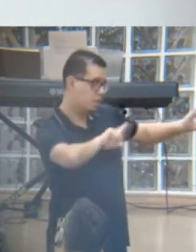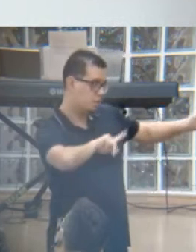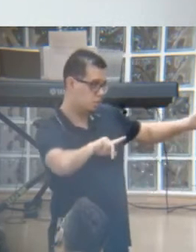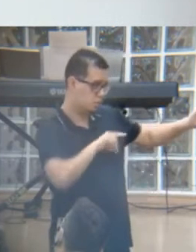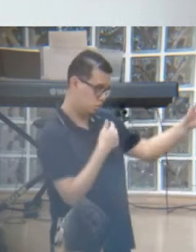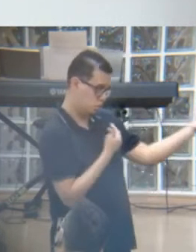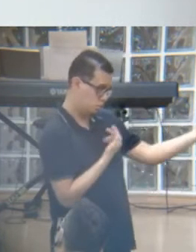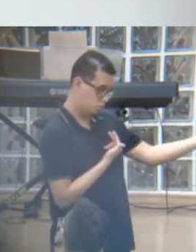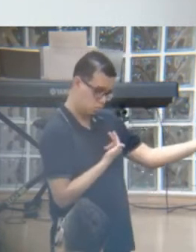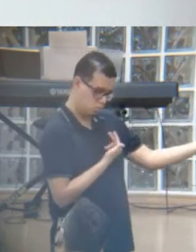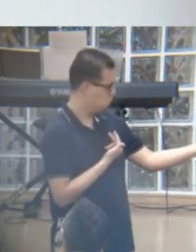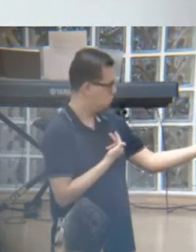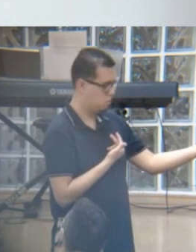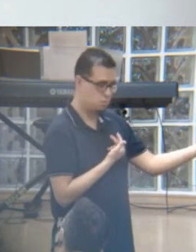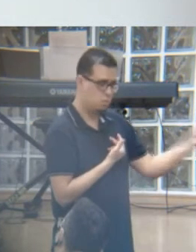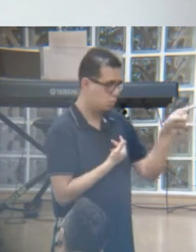Baal.